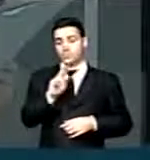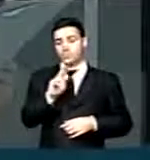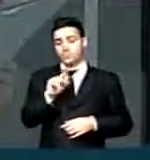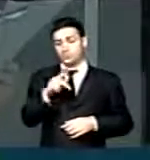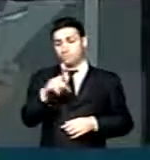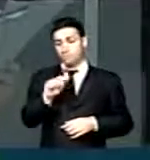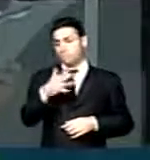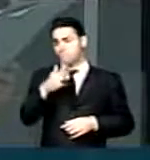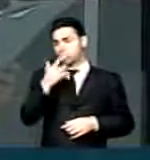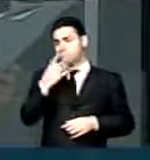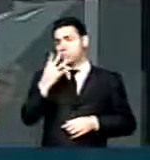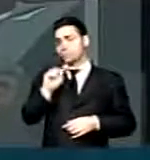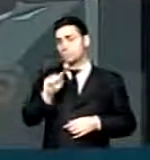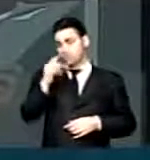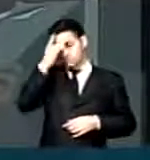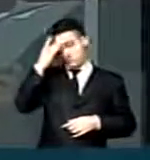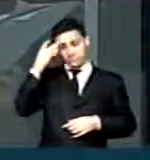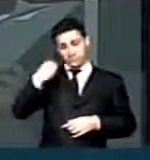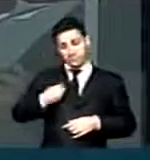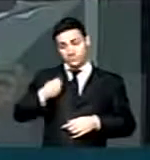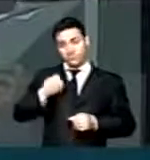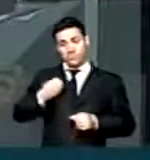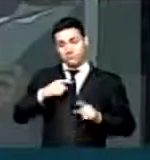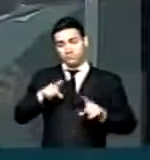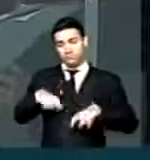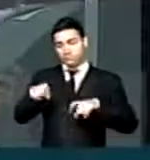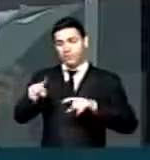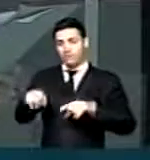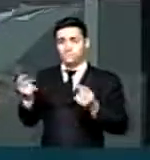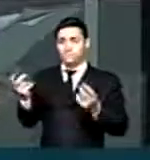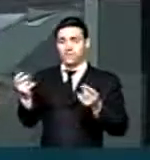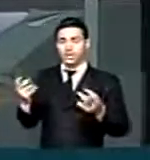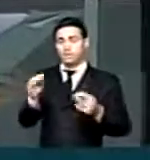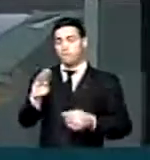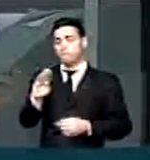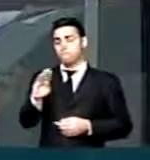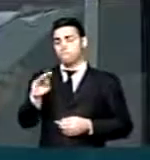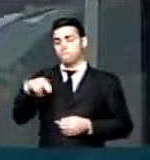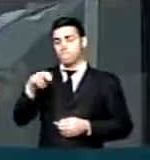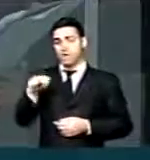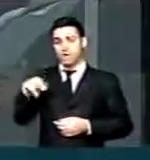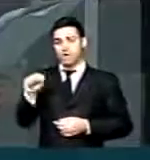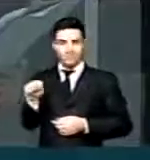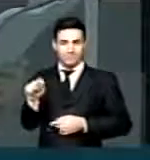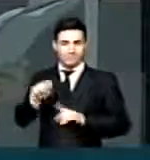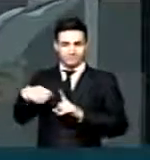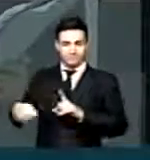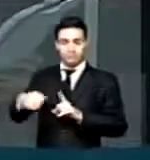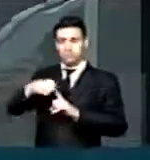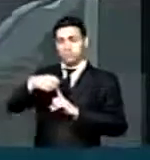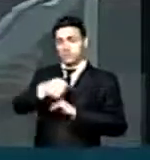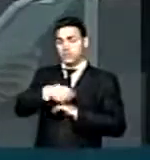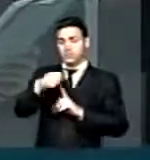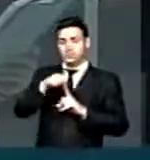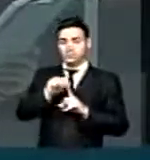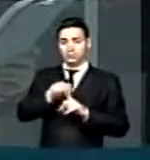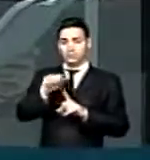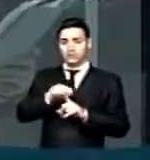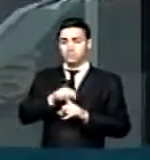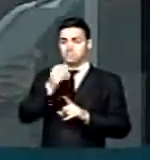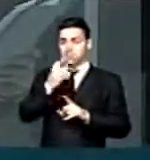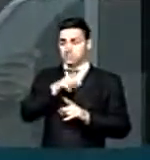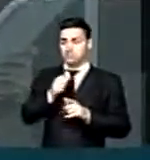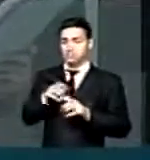cerca de 4 mil pessoas sobrevivem direta e indiretamente no cultivo da banana, que é responsável por 35% da